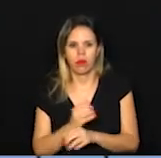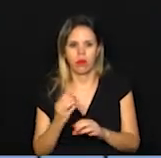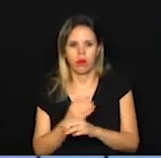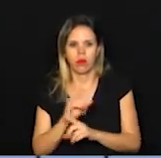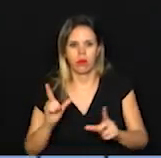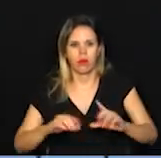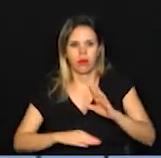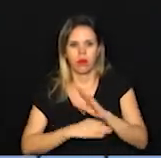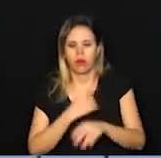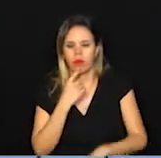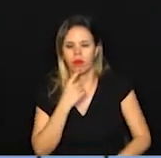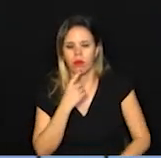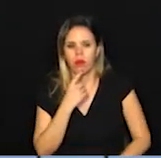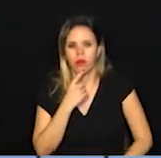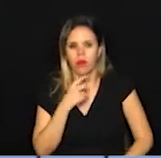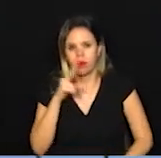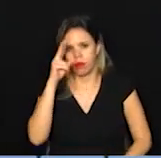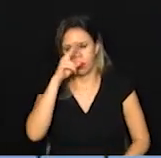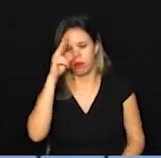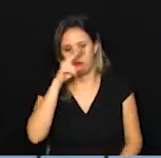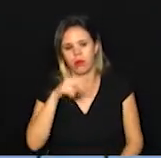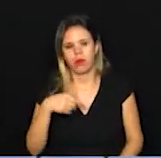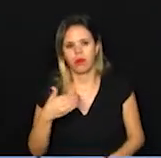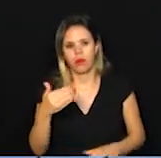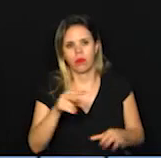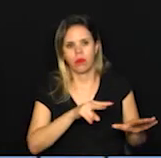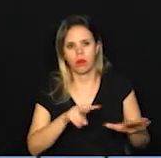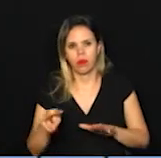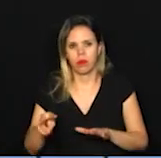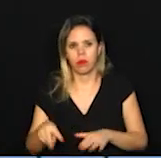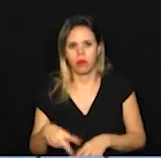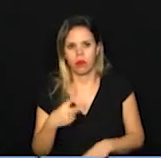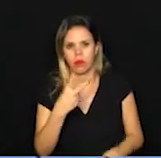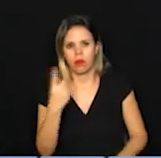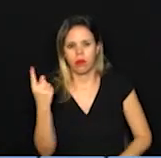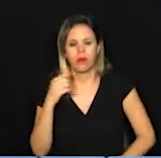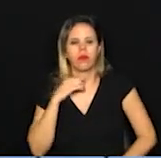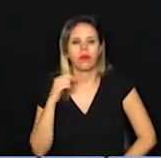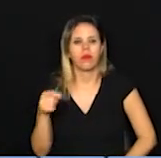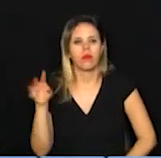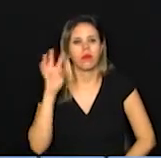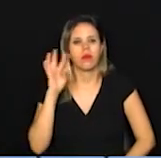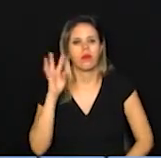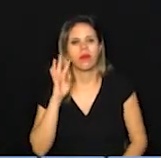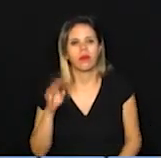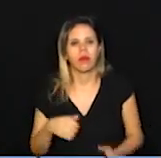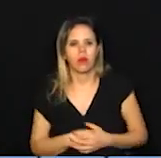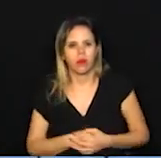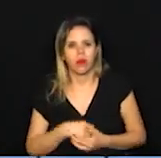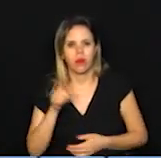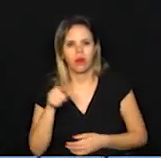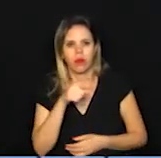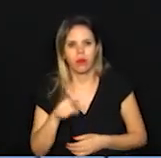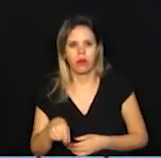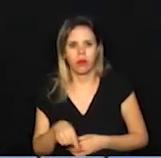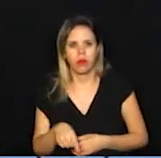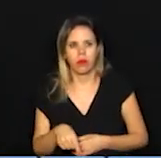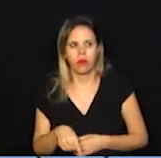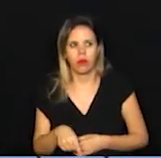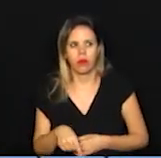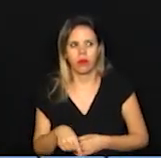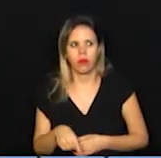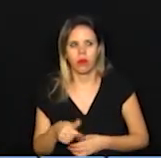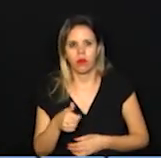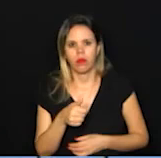youtube.com/TV Câmara Campinas. Lembrando que semana que vem, como 21 de abril, é uma quarta-feira e vai ser feriado, a